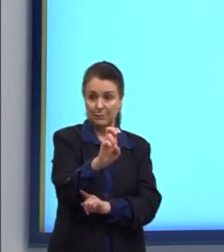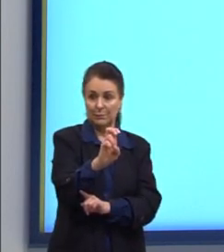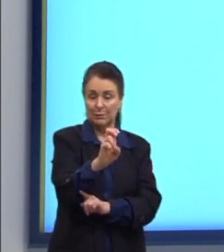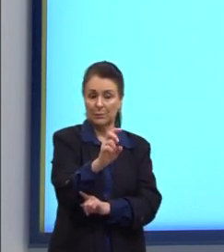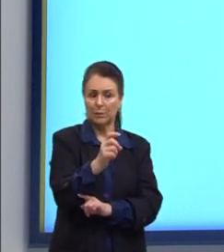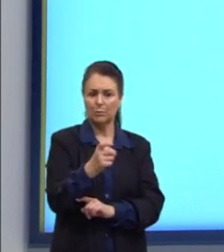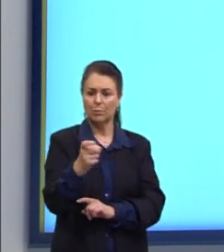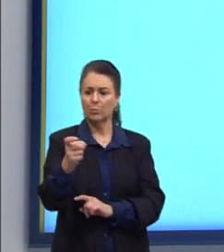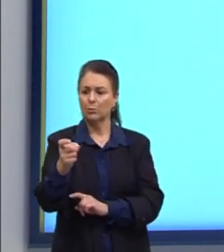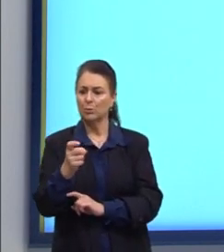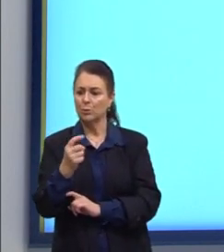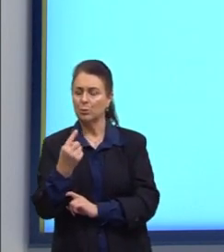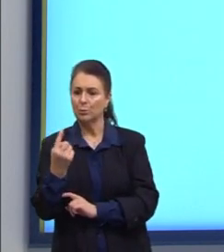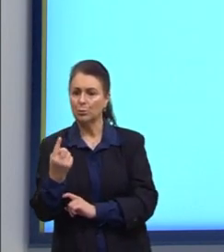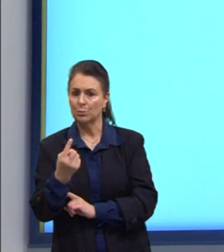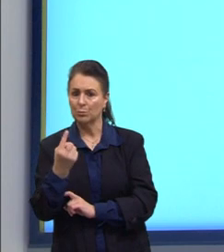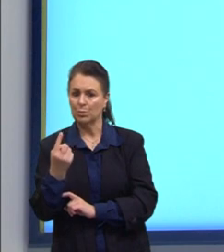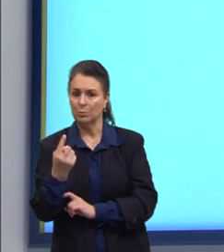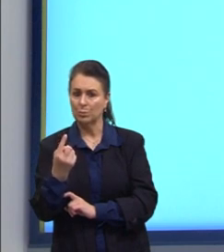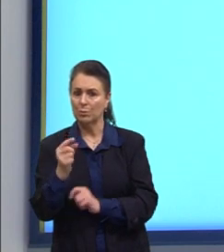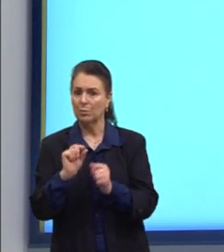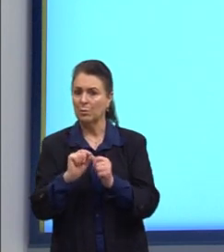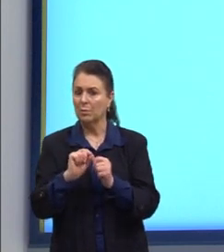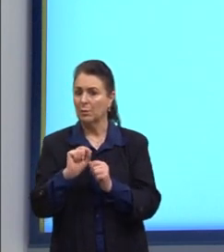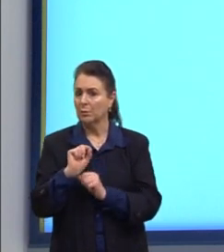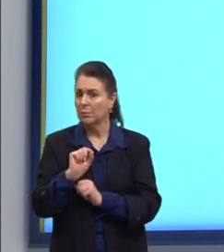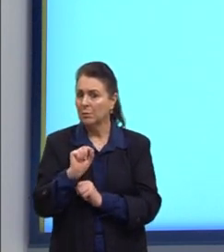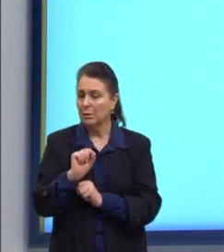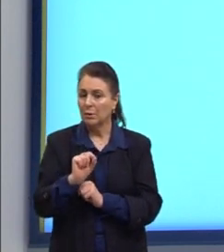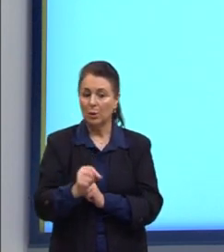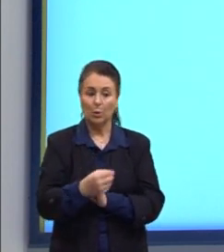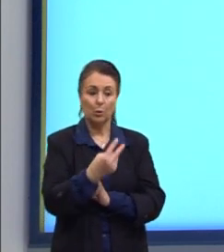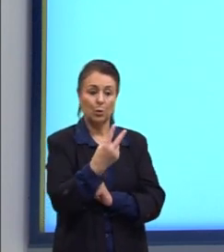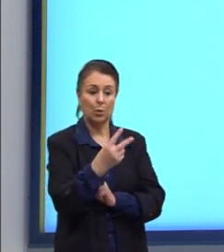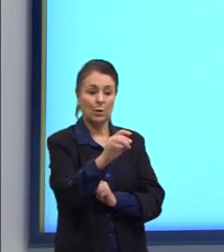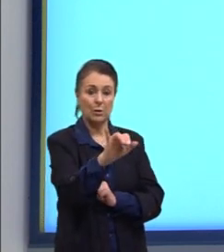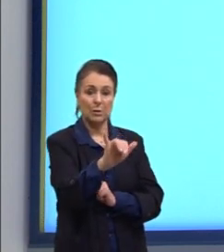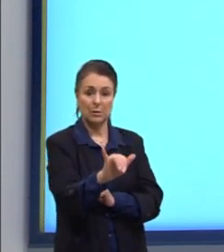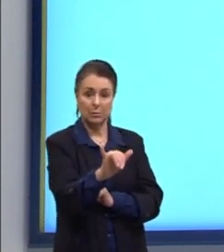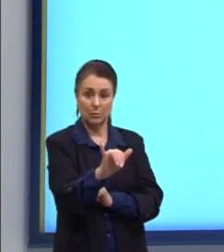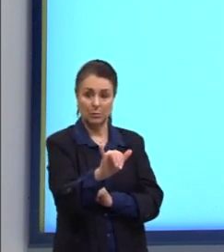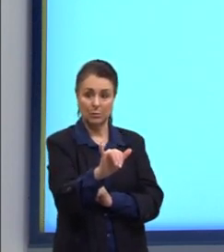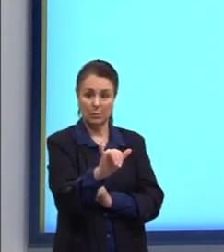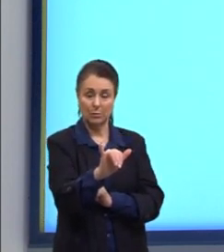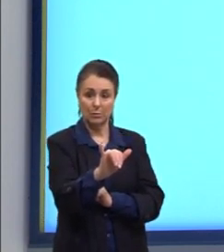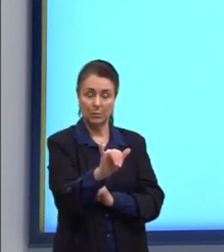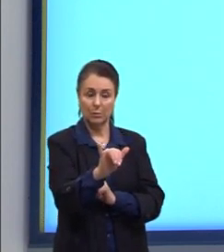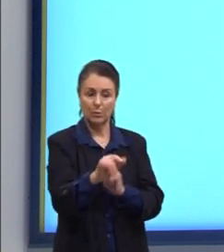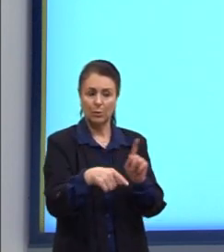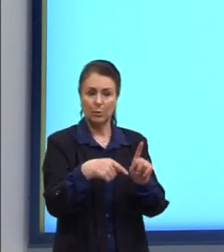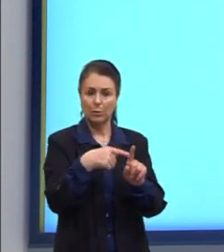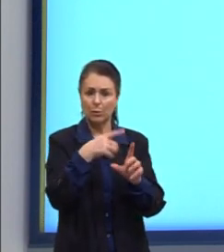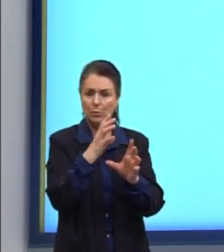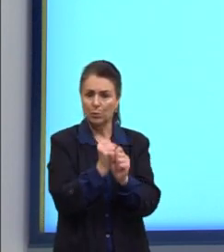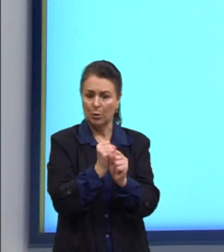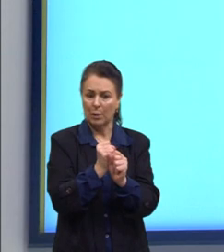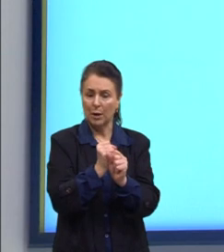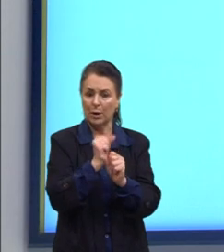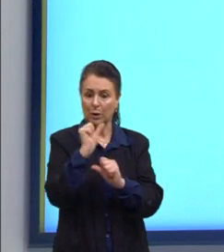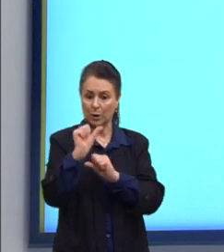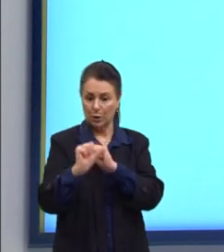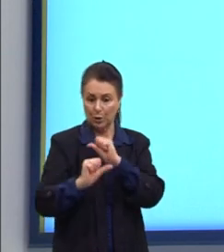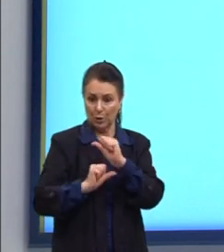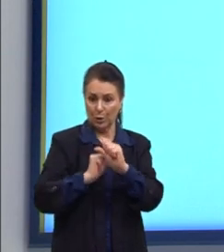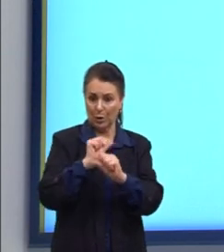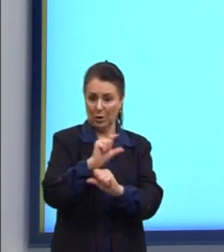o x sozinho aqui o que que eu vou fazer o 2Y que tava somando vai passar lá para o outro lado subtraindo